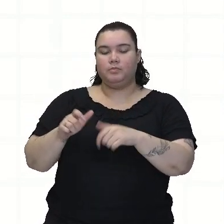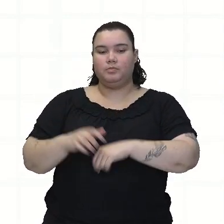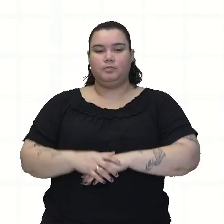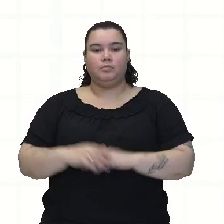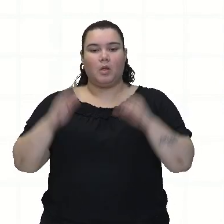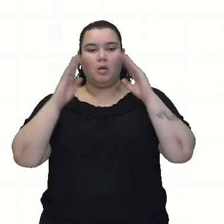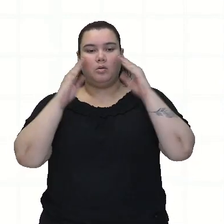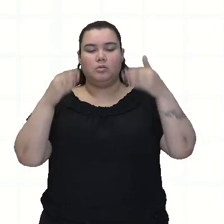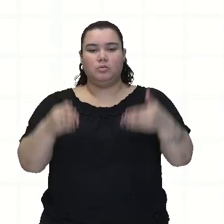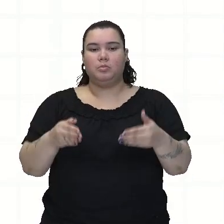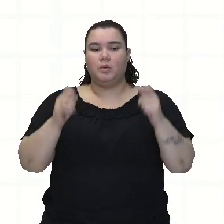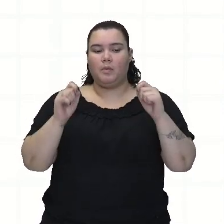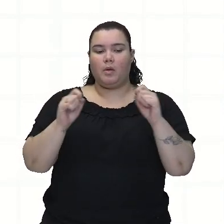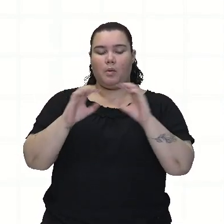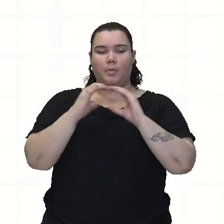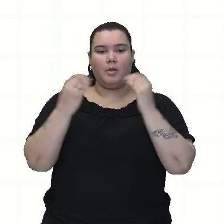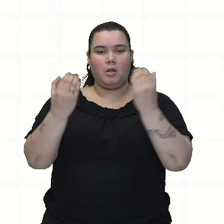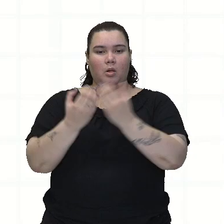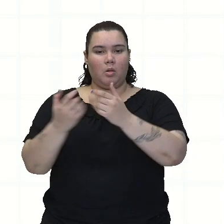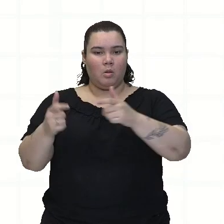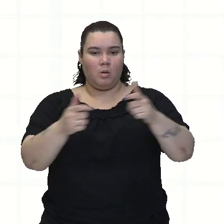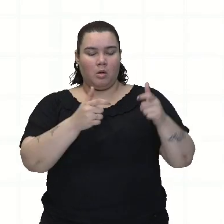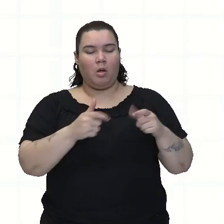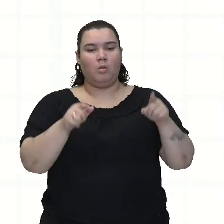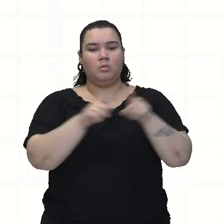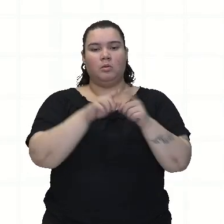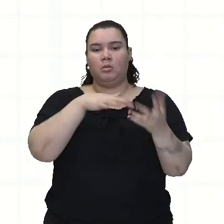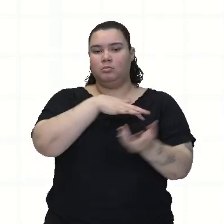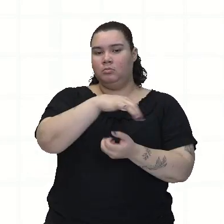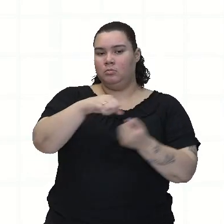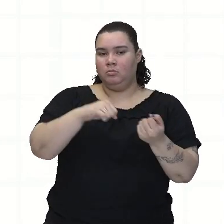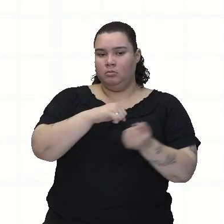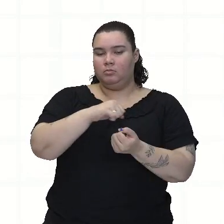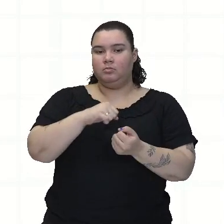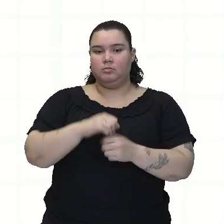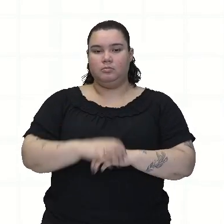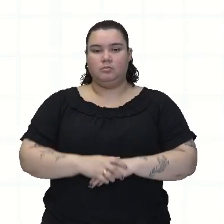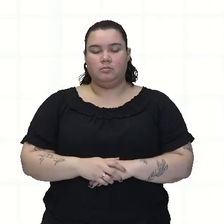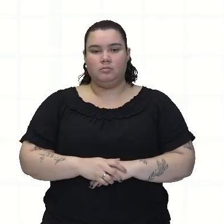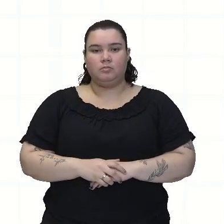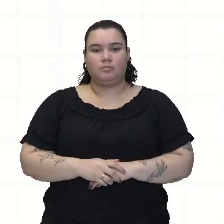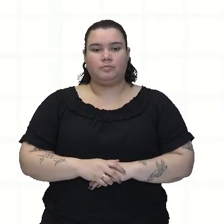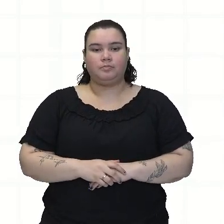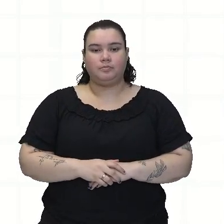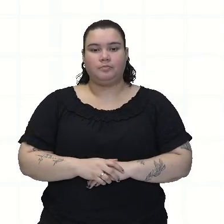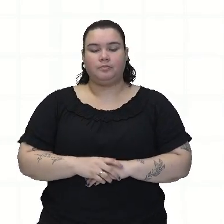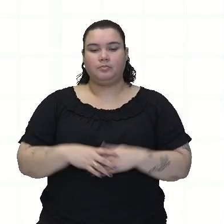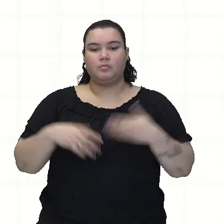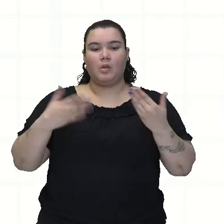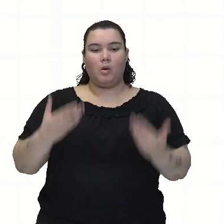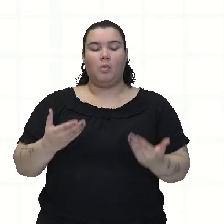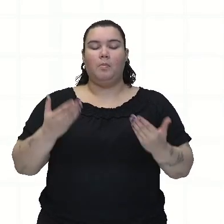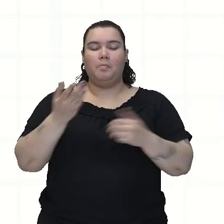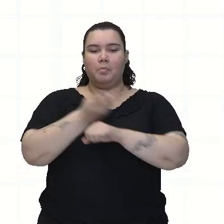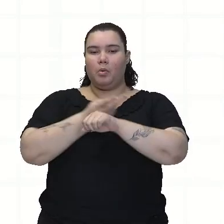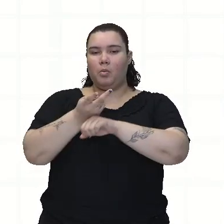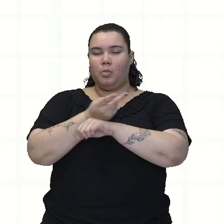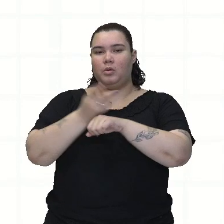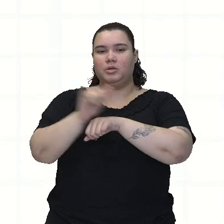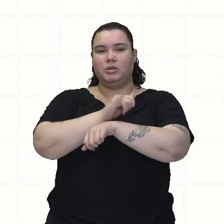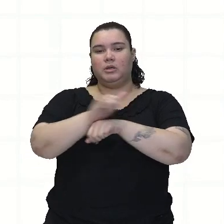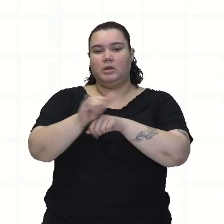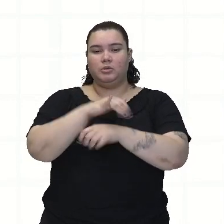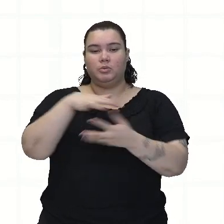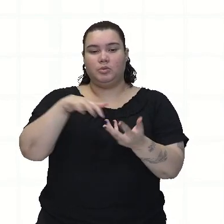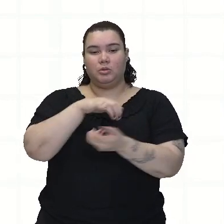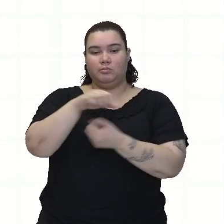sobre comunidades locais e sustentabilidade, ou iniciativas sustentáveis. A busca por soluções sustentáveis ganha